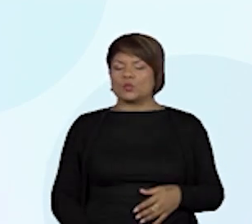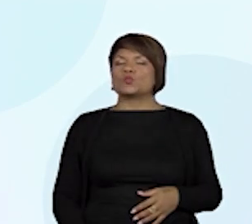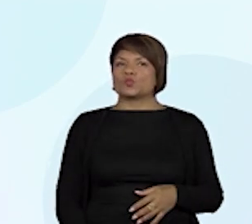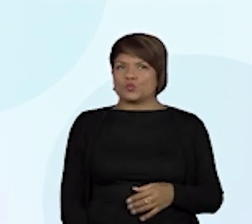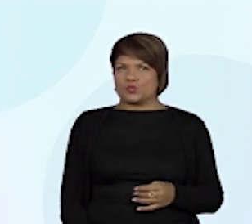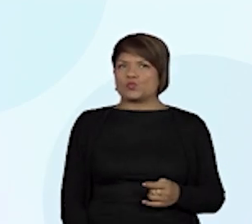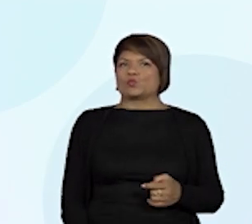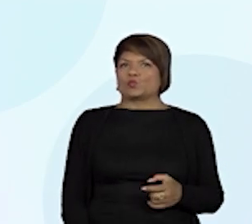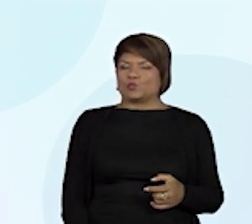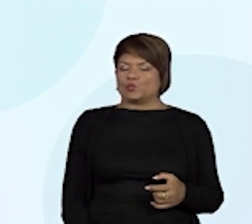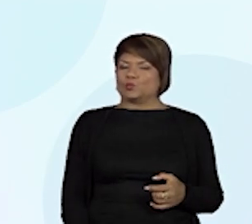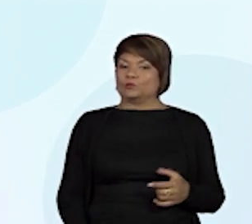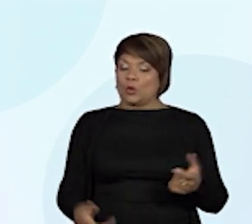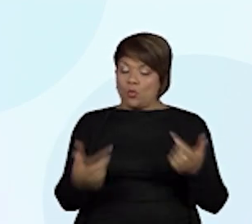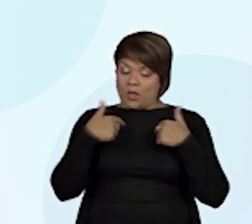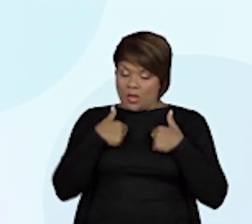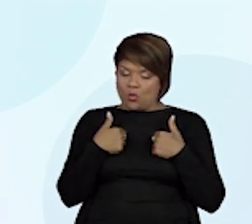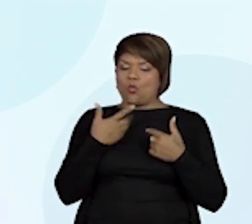mais.